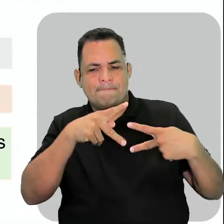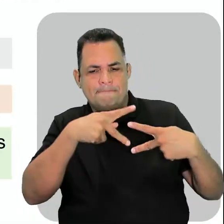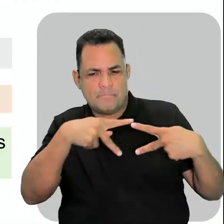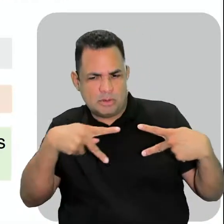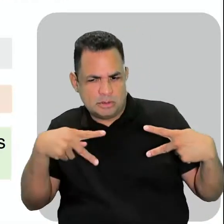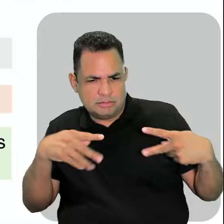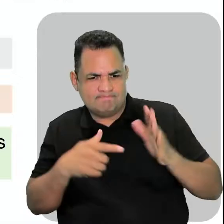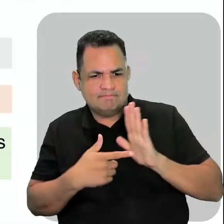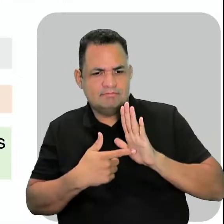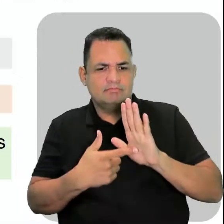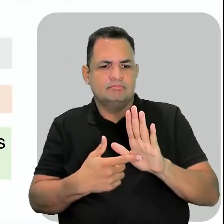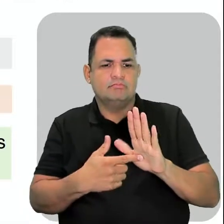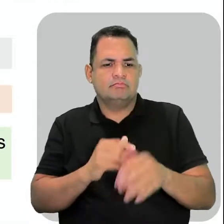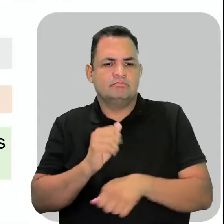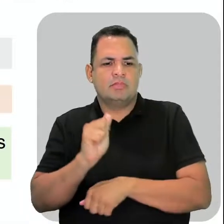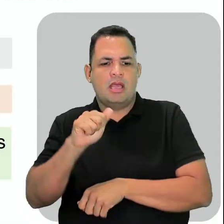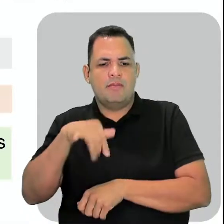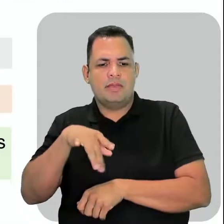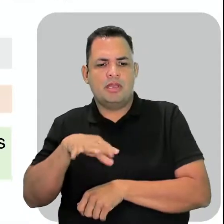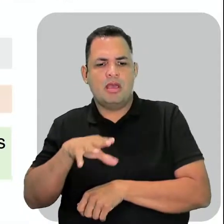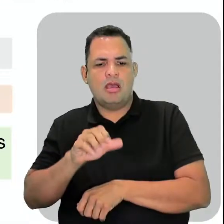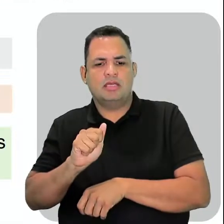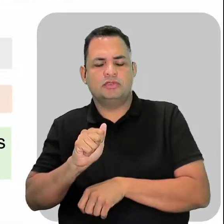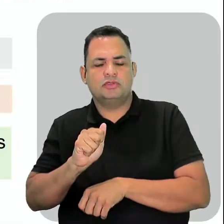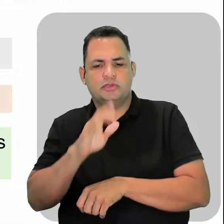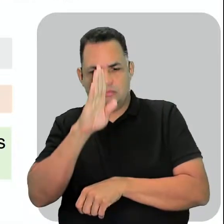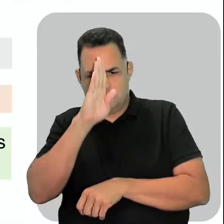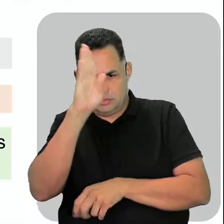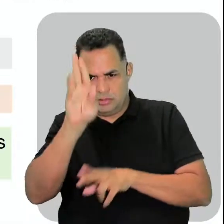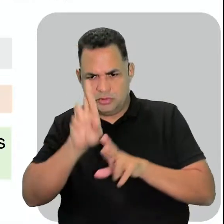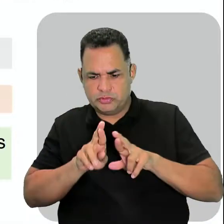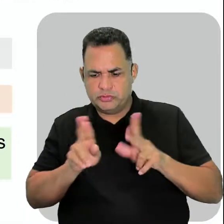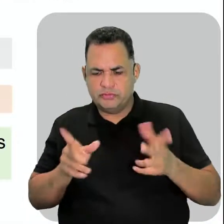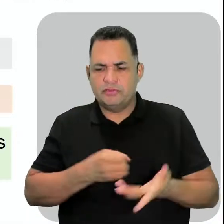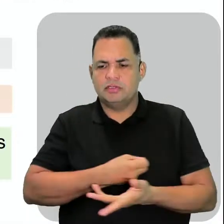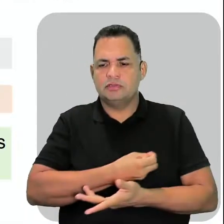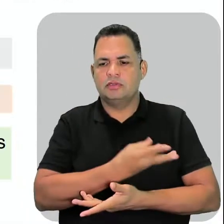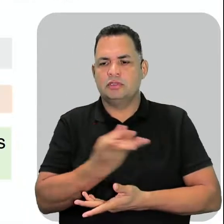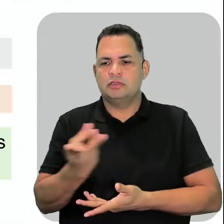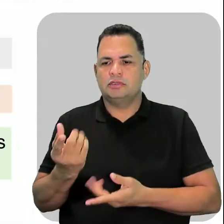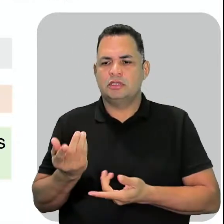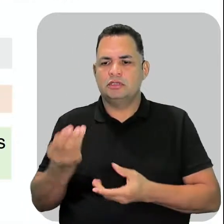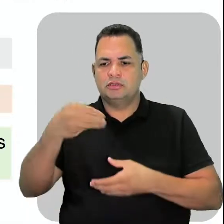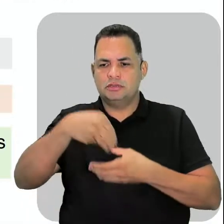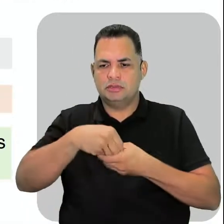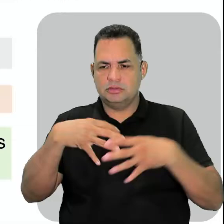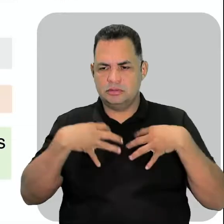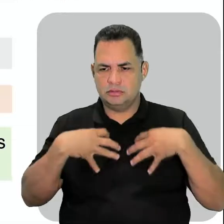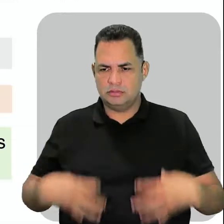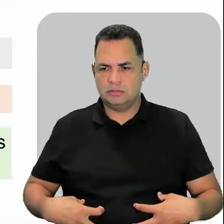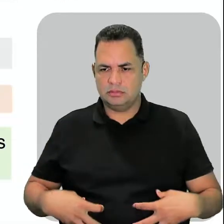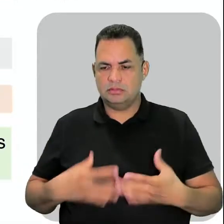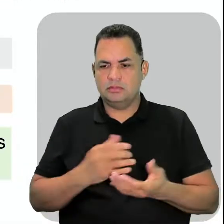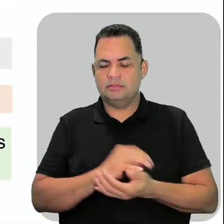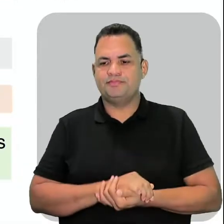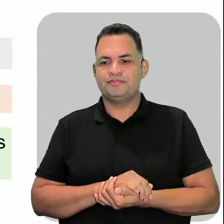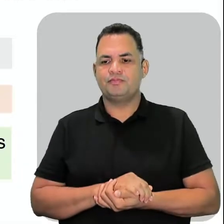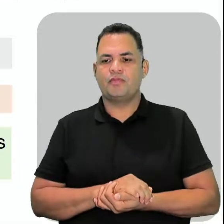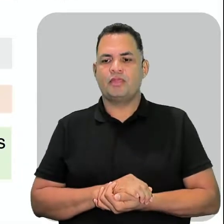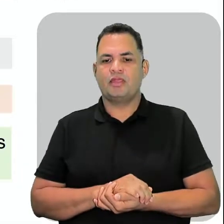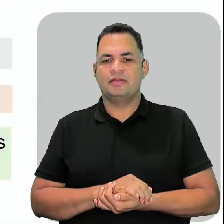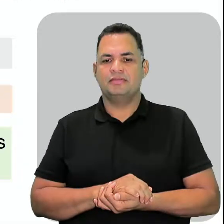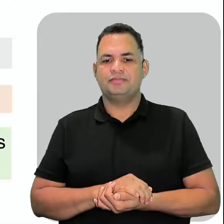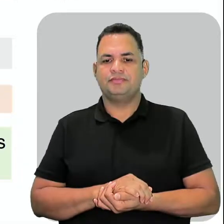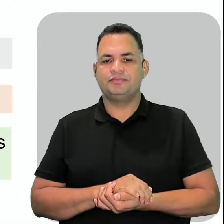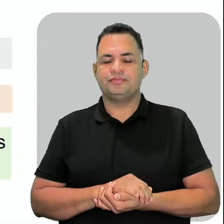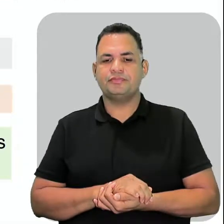apresentam os aminoácidos essenciais em diferentes quantidades, tá? Então, vamos falar um pouquinho